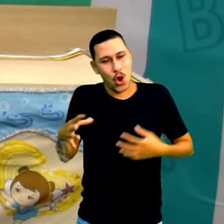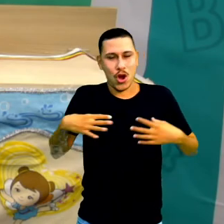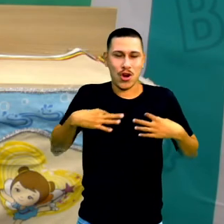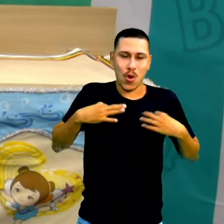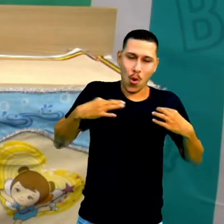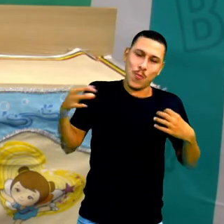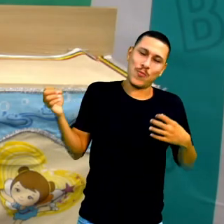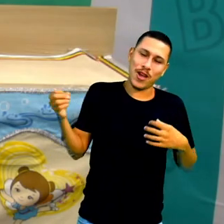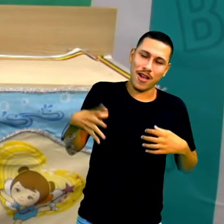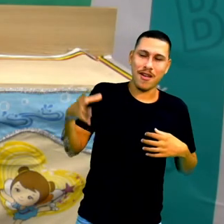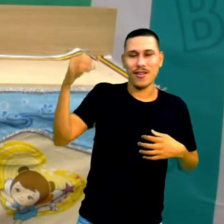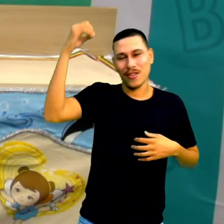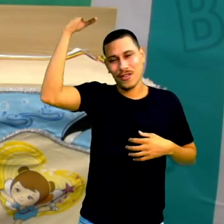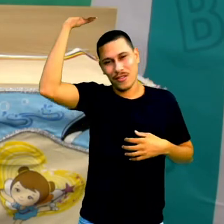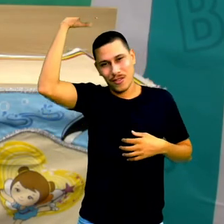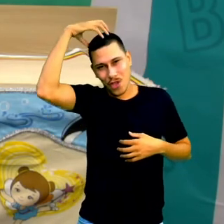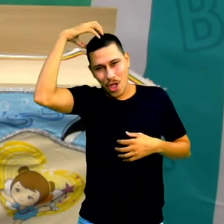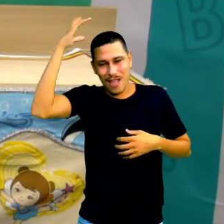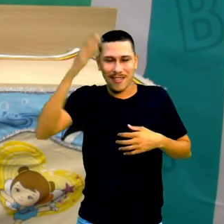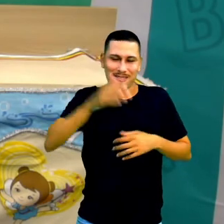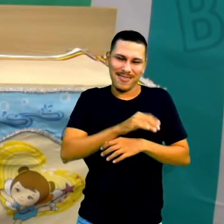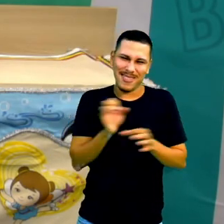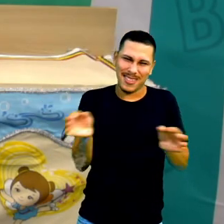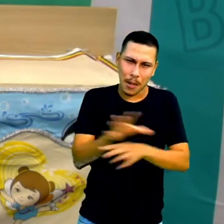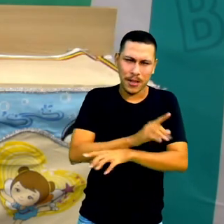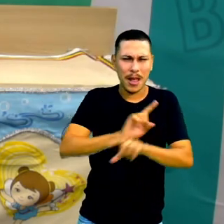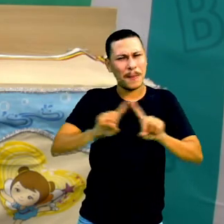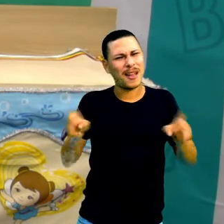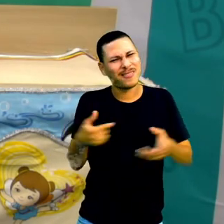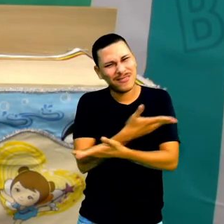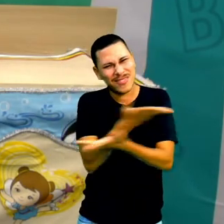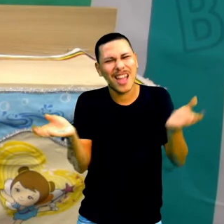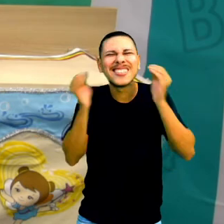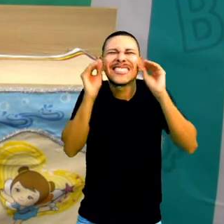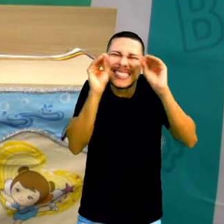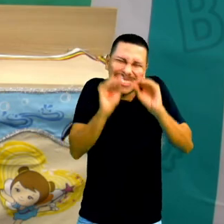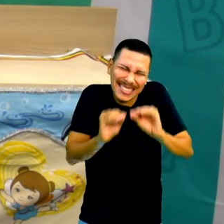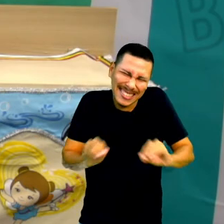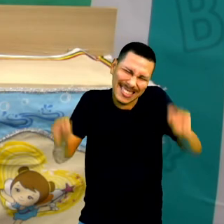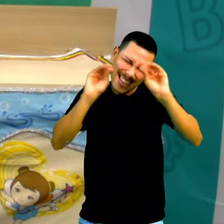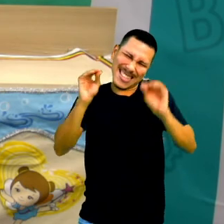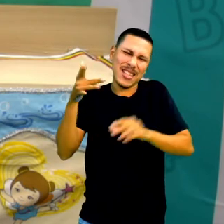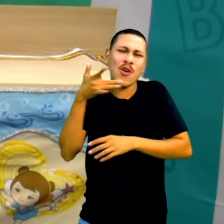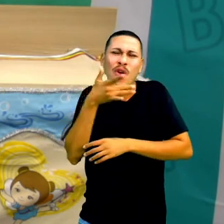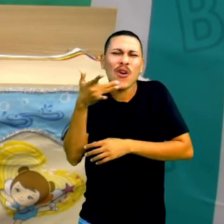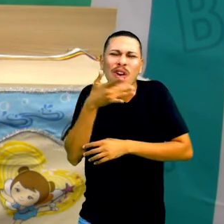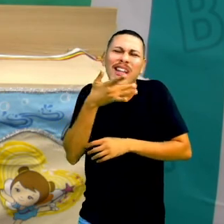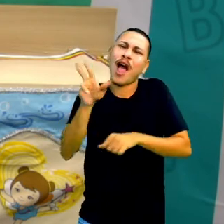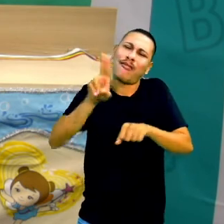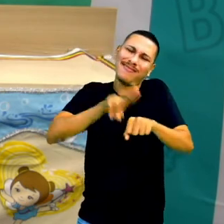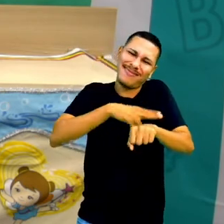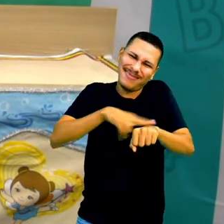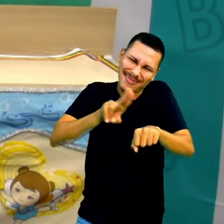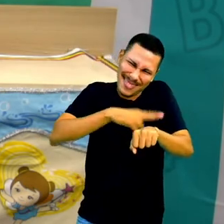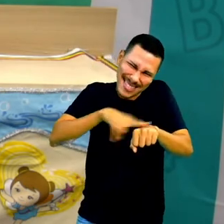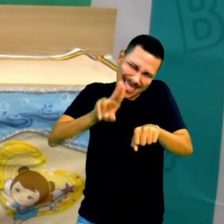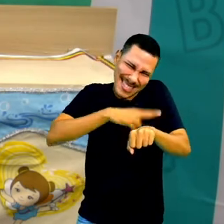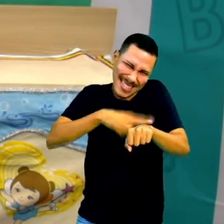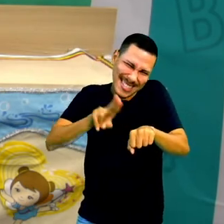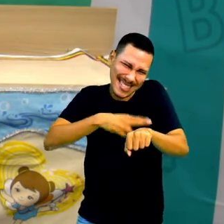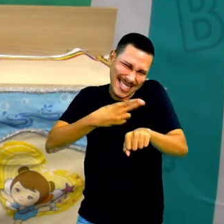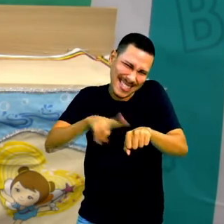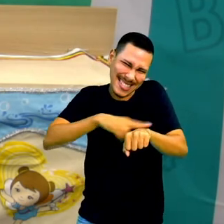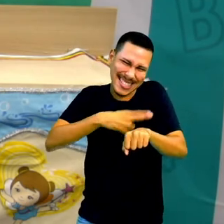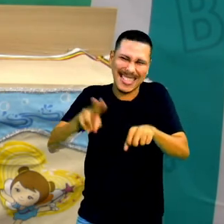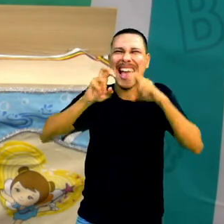rei fica por aqui. Mas tia Lê, leiturinha, deixa pra vocês aquele beijo bem gostoso, com sabor de quê? De